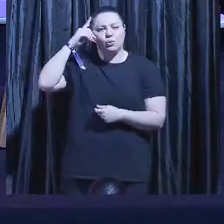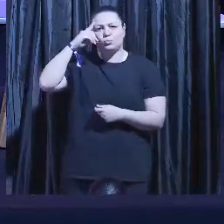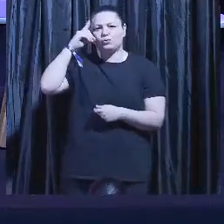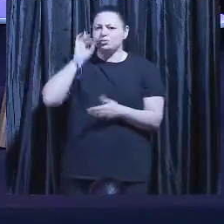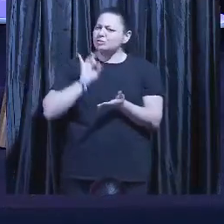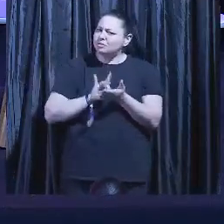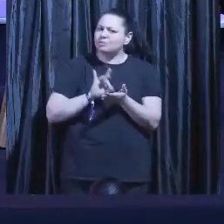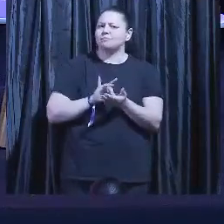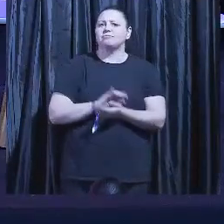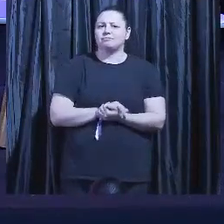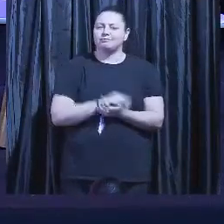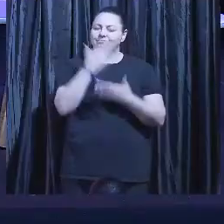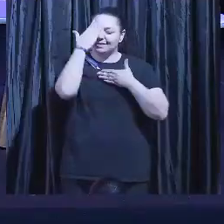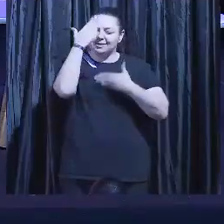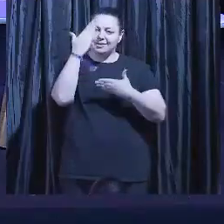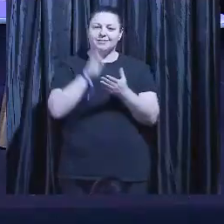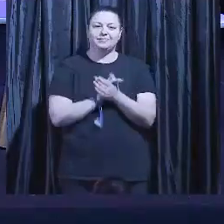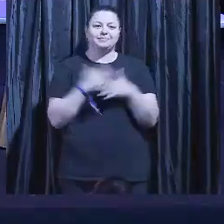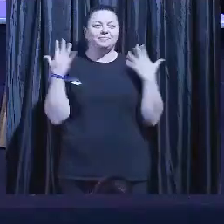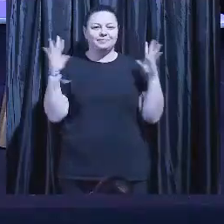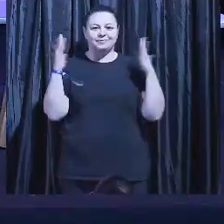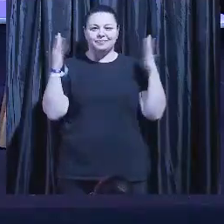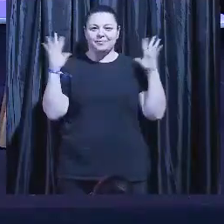verdade. Obrigado.